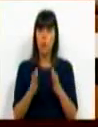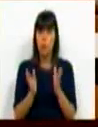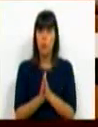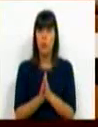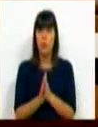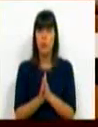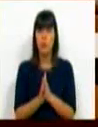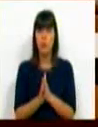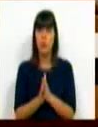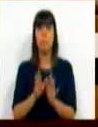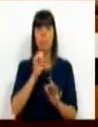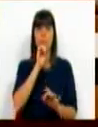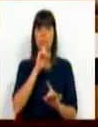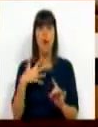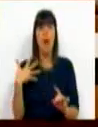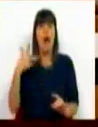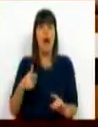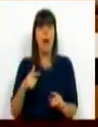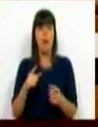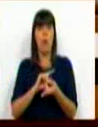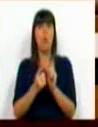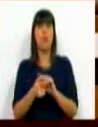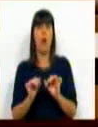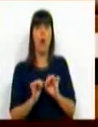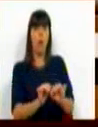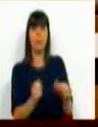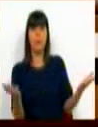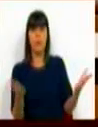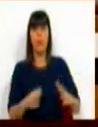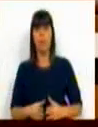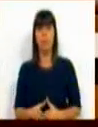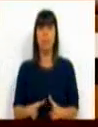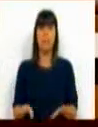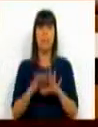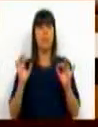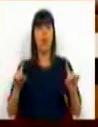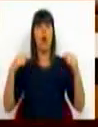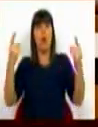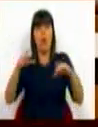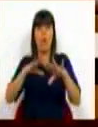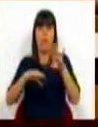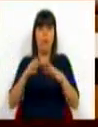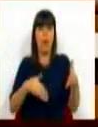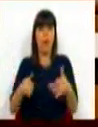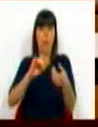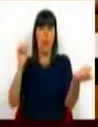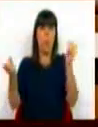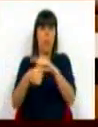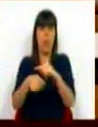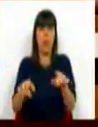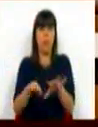todos poderão amanhã ser oposição, tal como outros farão o percurso